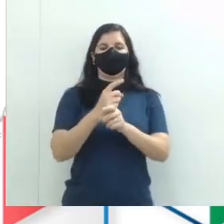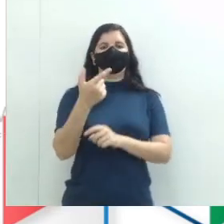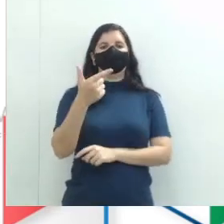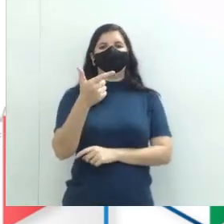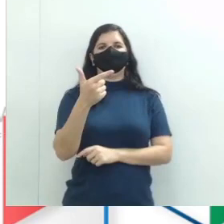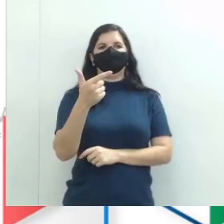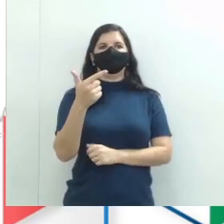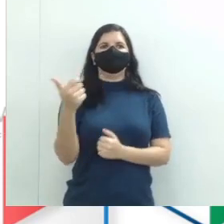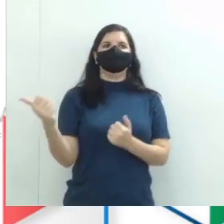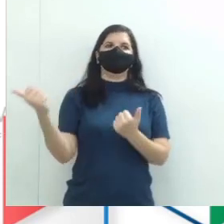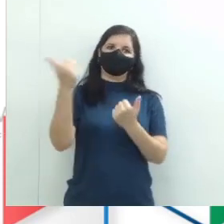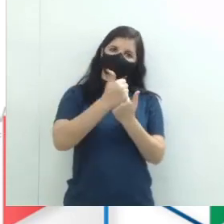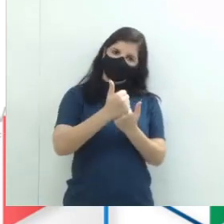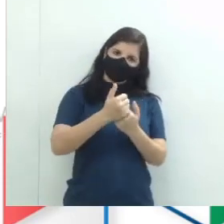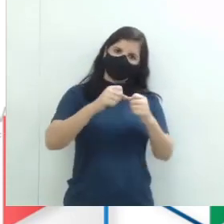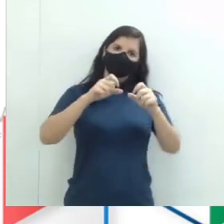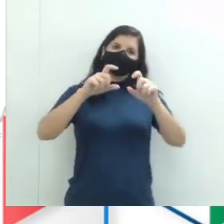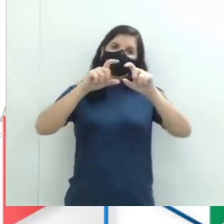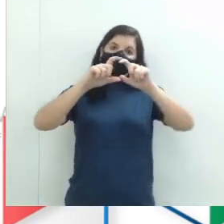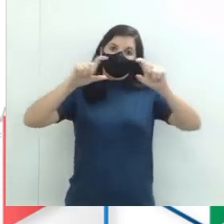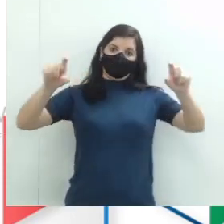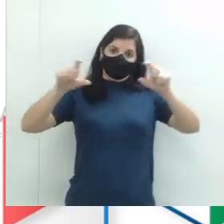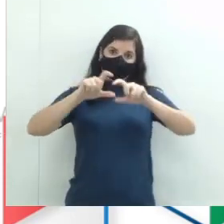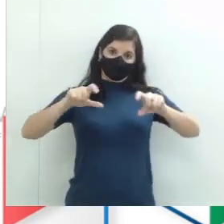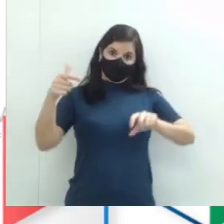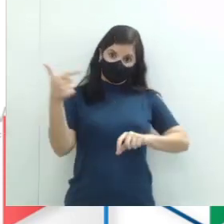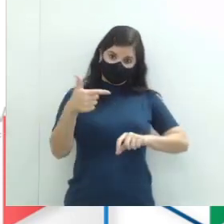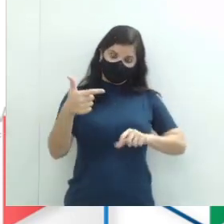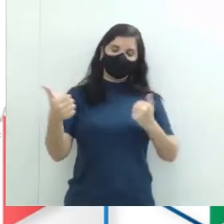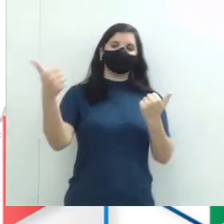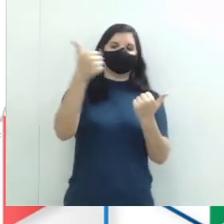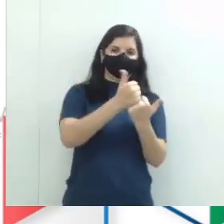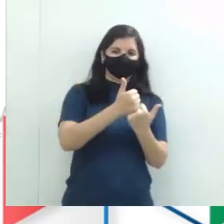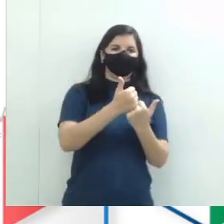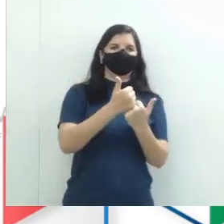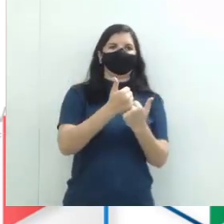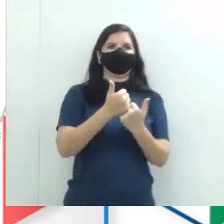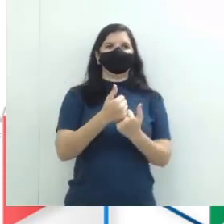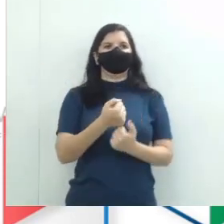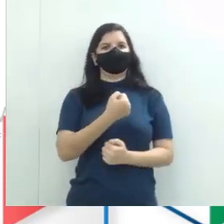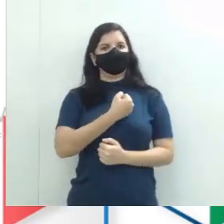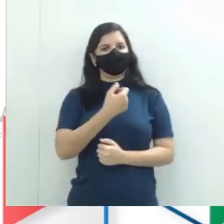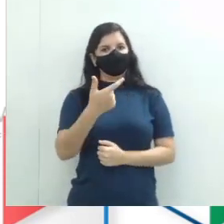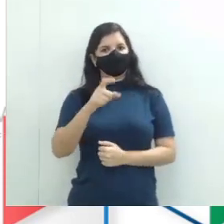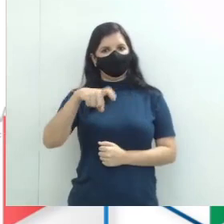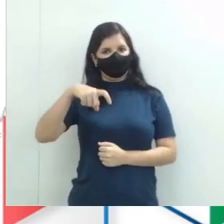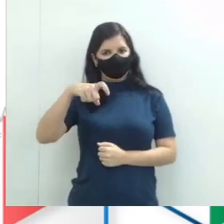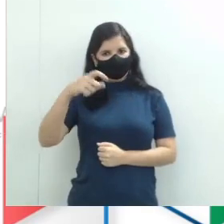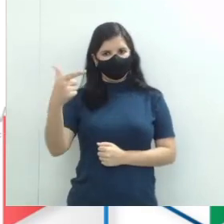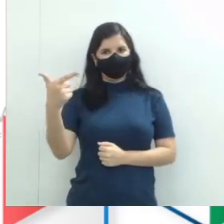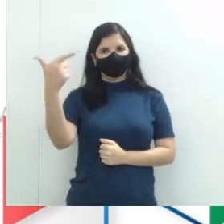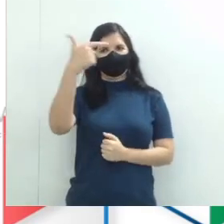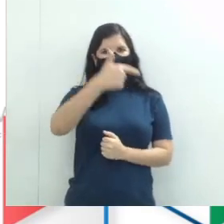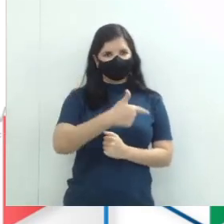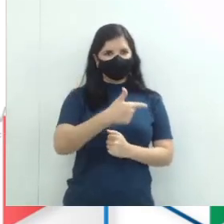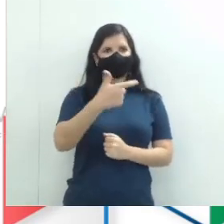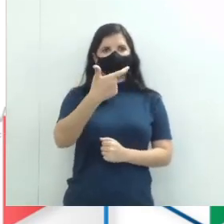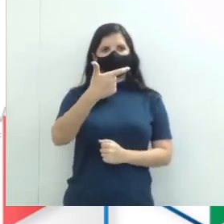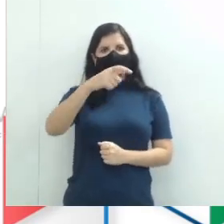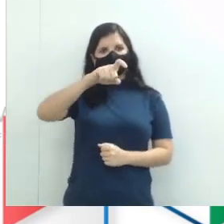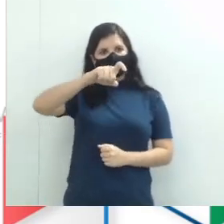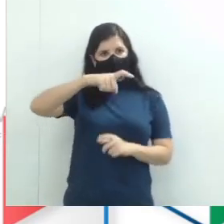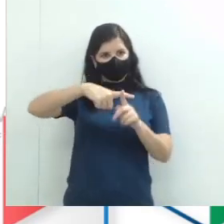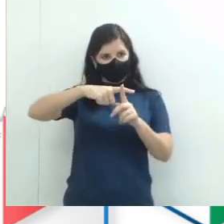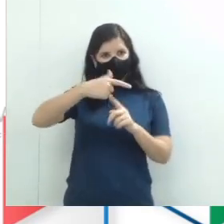2, vou lá na segunda equação e substituo o valor de X. X não vale 2? Então, eu vou ter